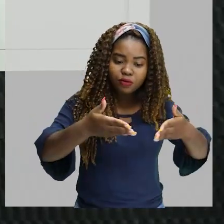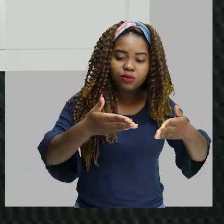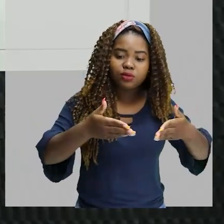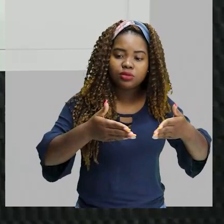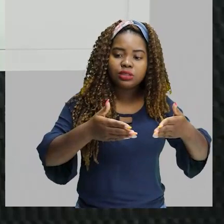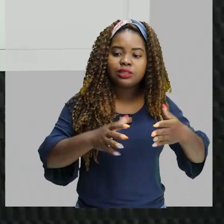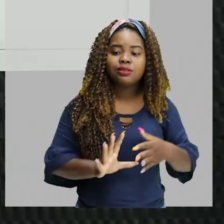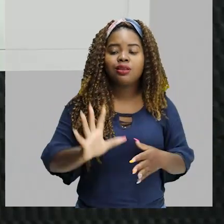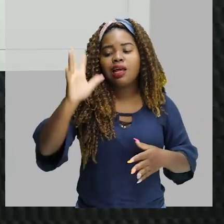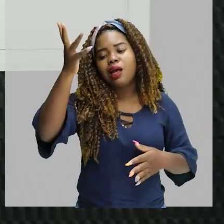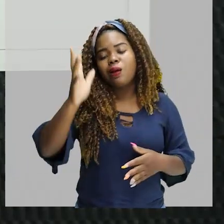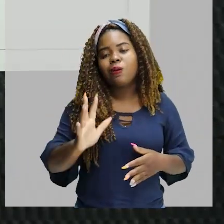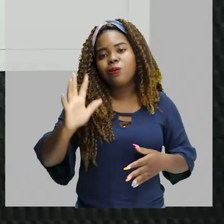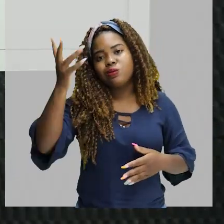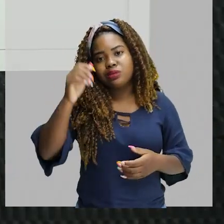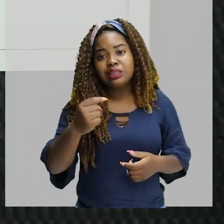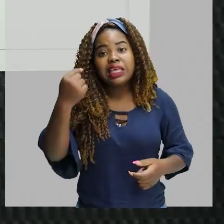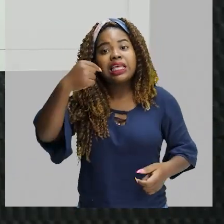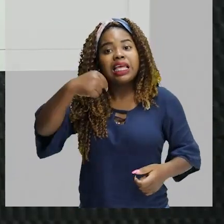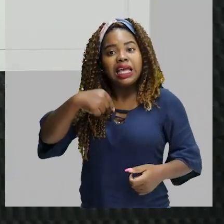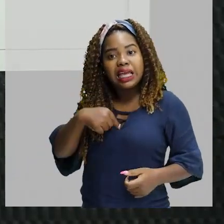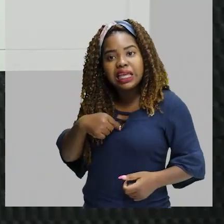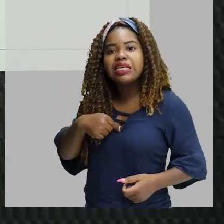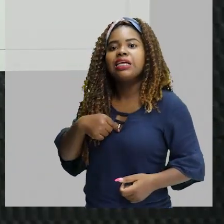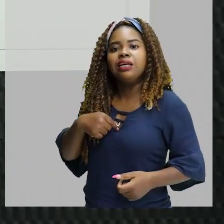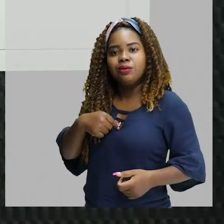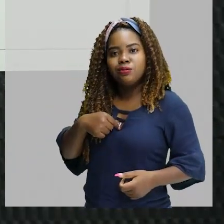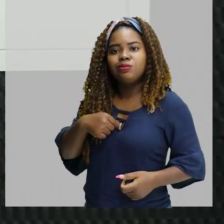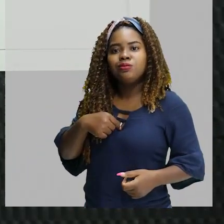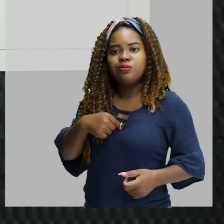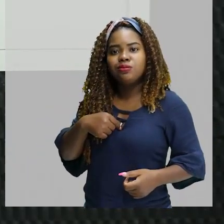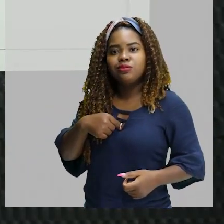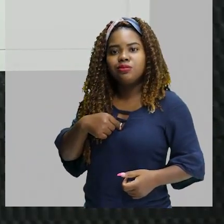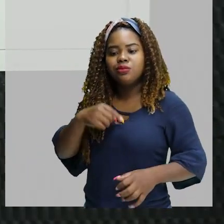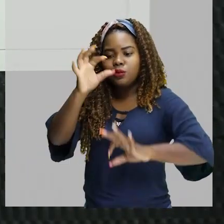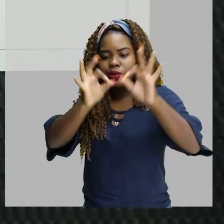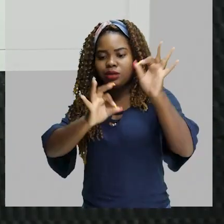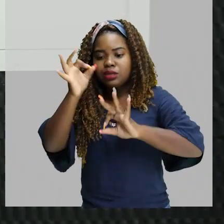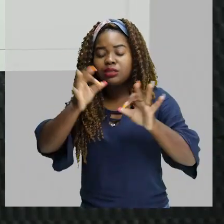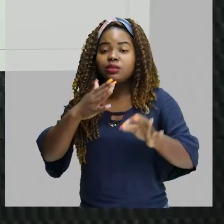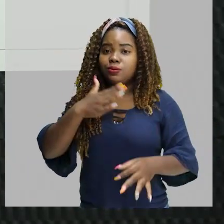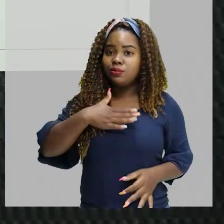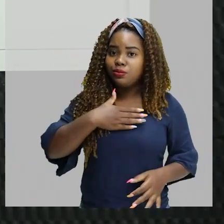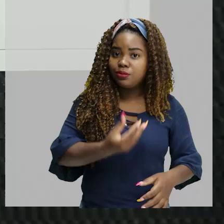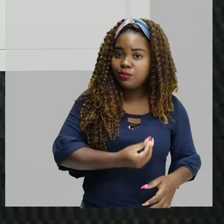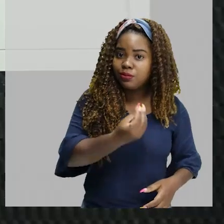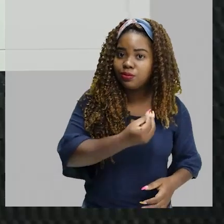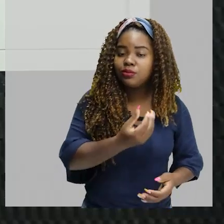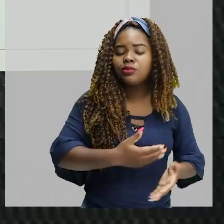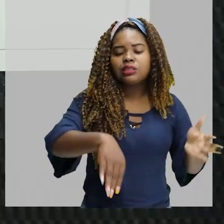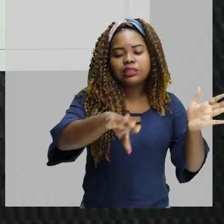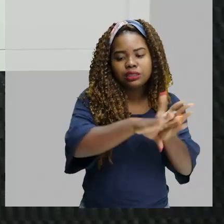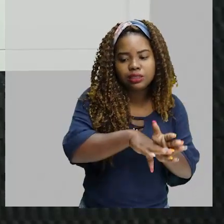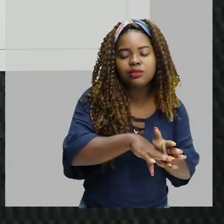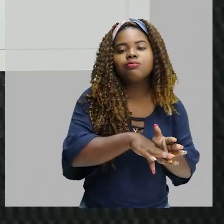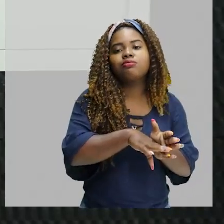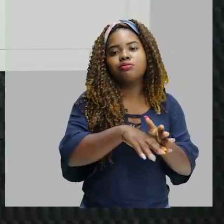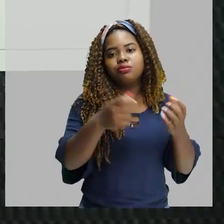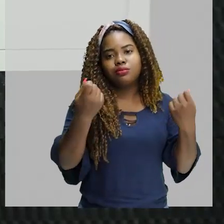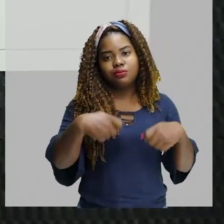realizar aquilo ao qual eu, na verdade, tracei para mim, tá? E aquilo que eu quero chegar ao ponto